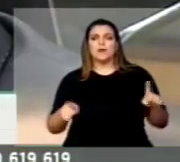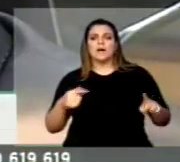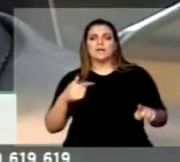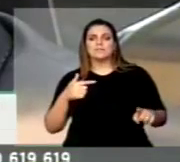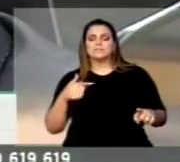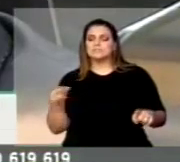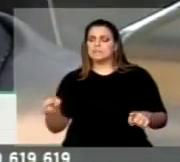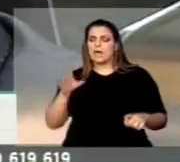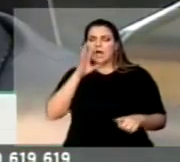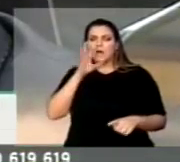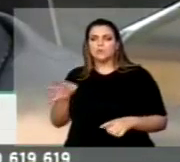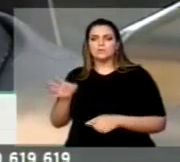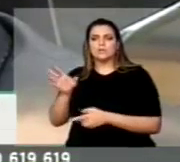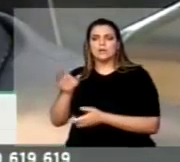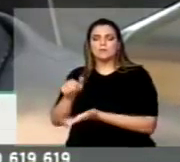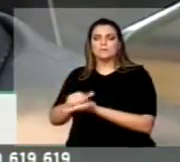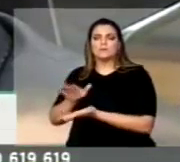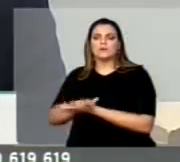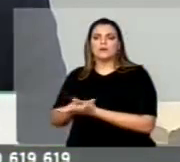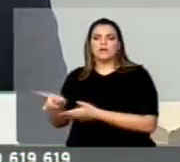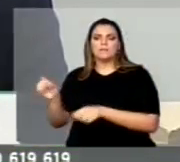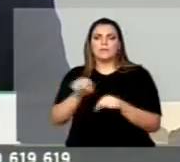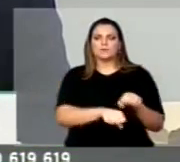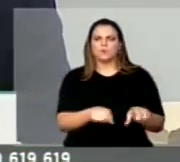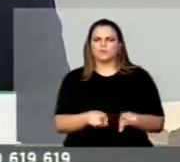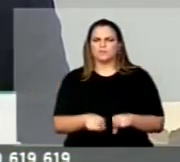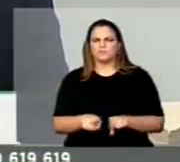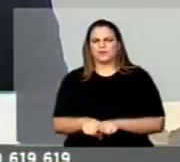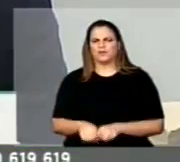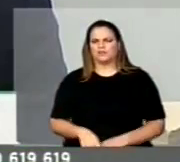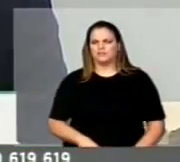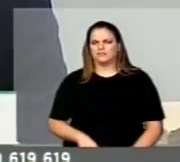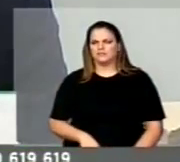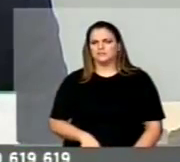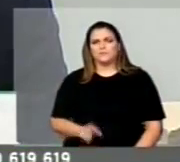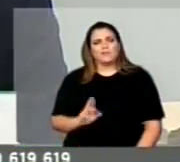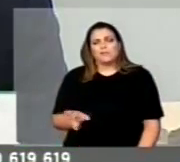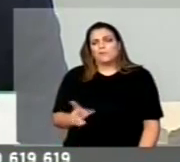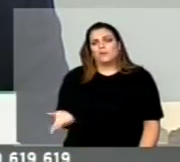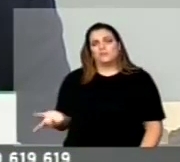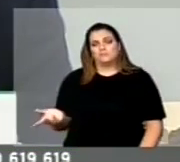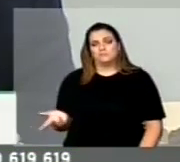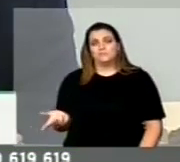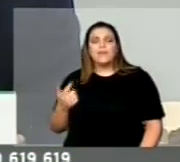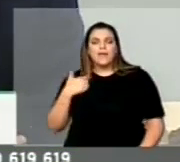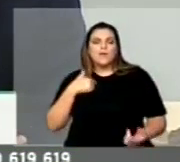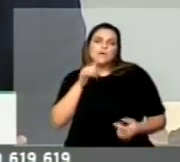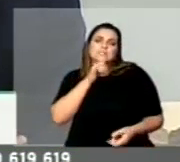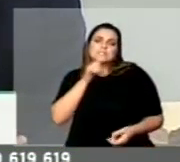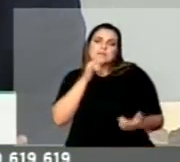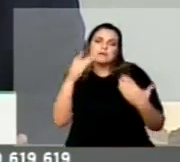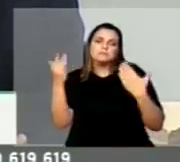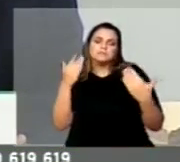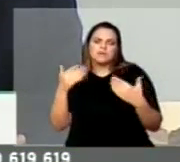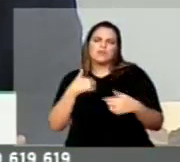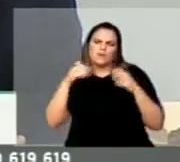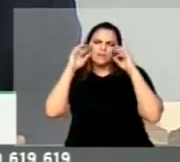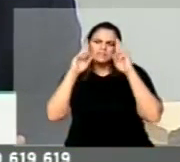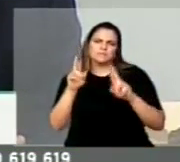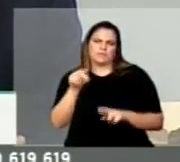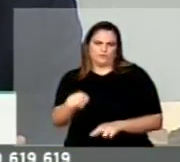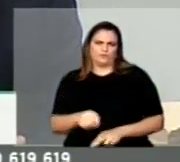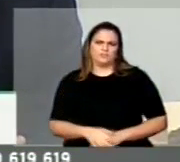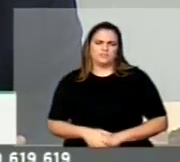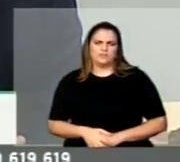Esses embargos que estão sendo feitos. Eu não precisaria nem estar falando isso, eu estou falando por respeito a Vossa Excelência. Então, é muito fácil